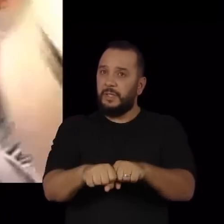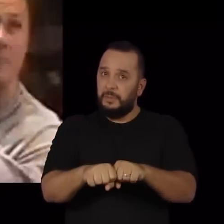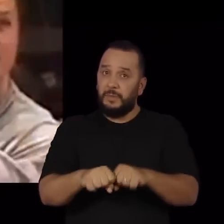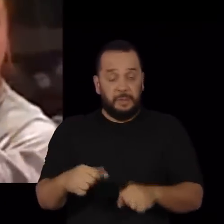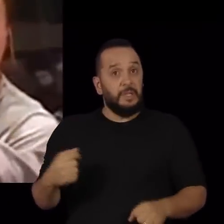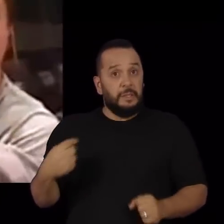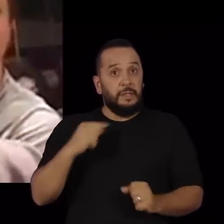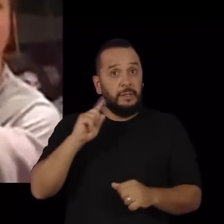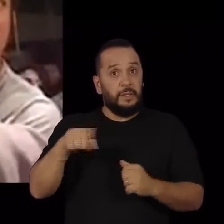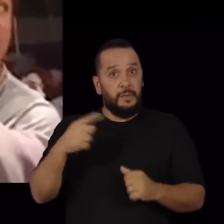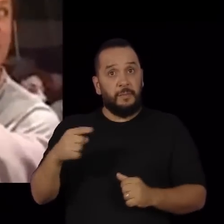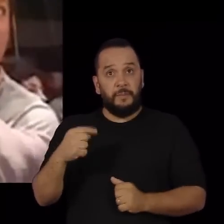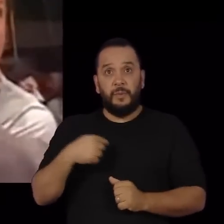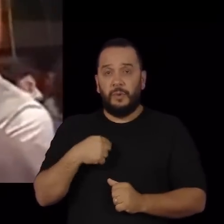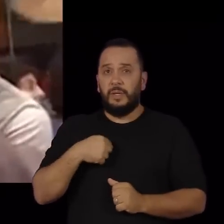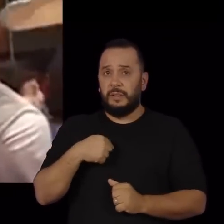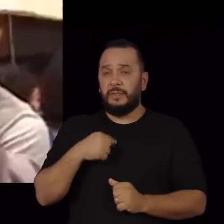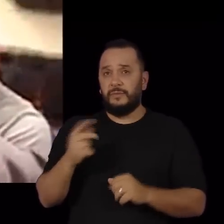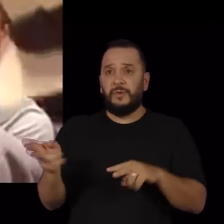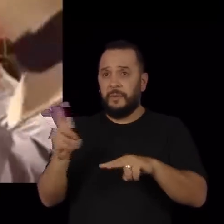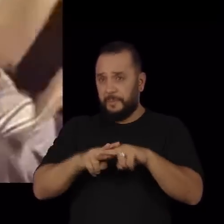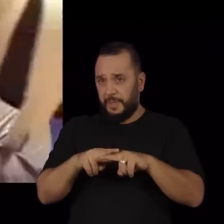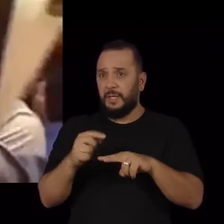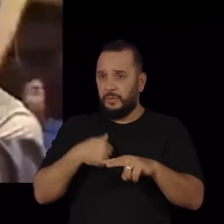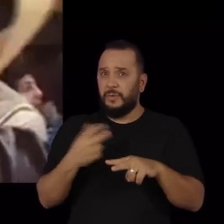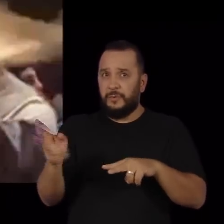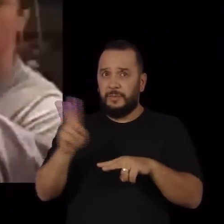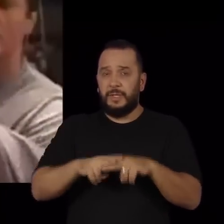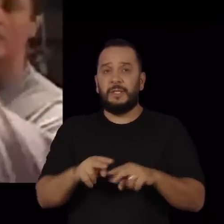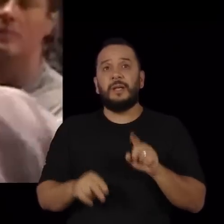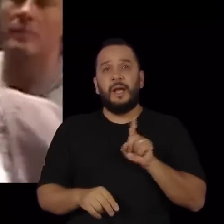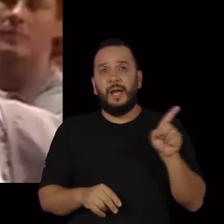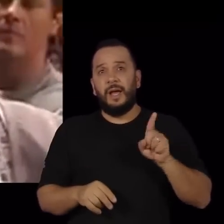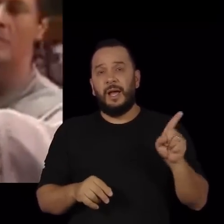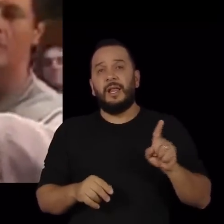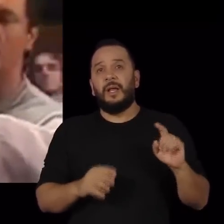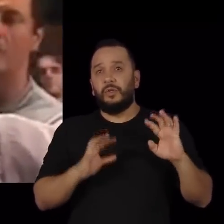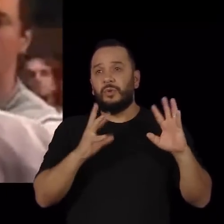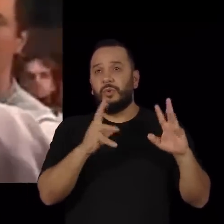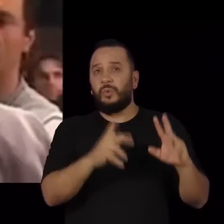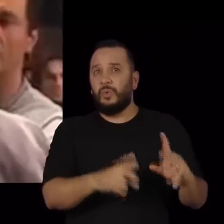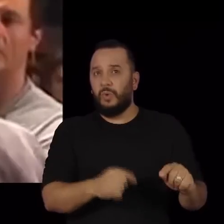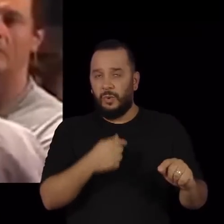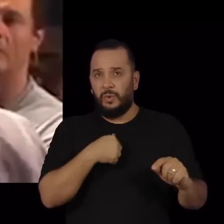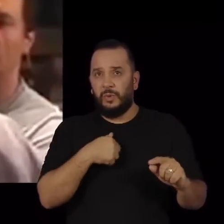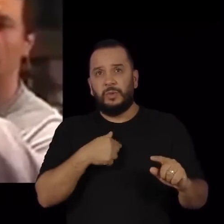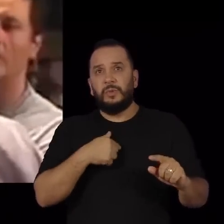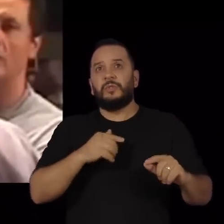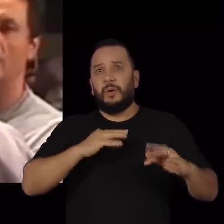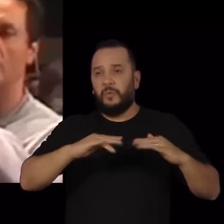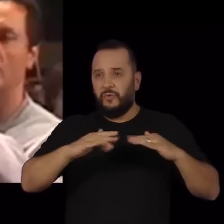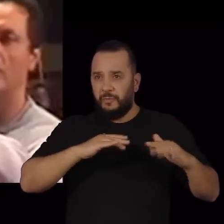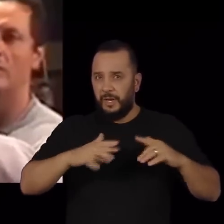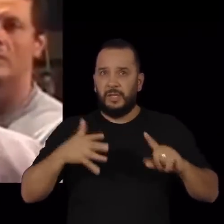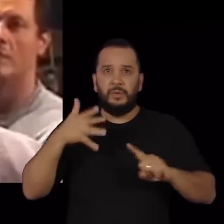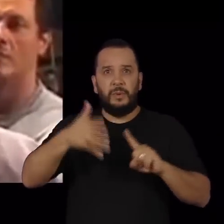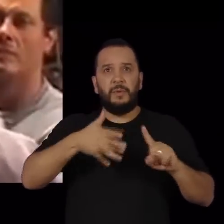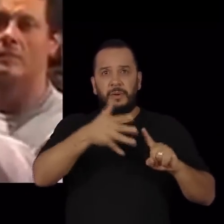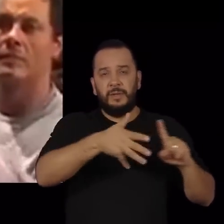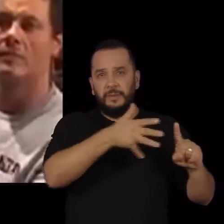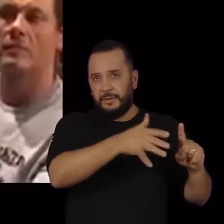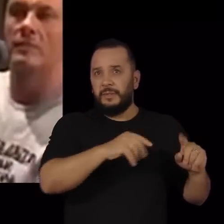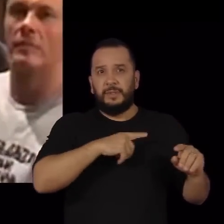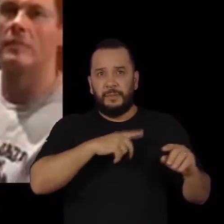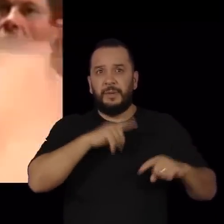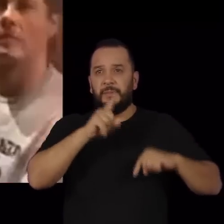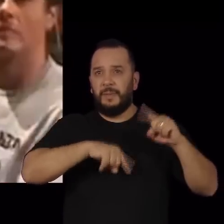eu fui preso, aquela toda, ela pegou todo o nosso discurso do movimento, quer dizer, todo o nosso